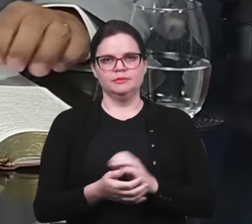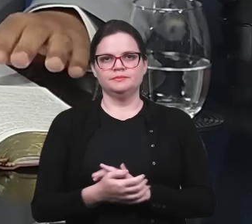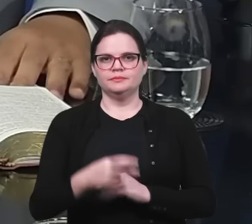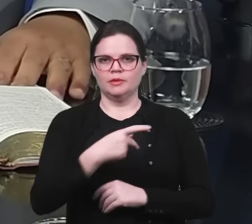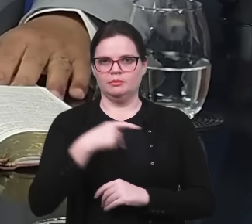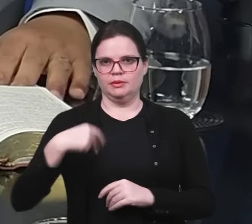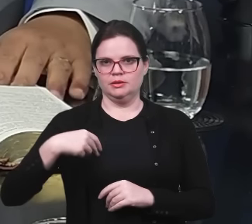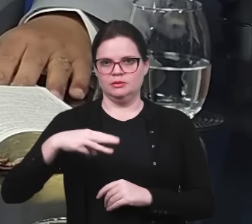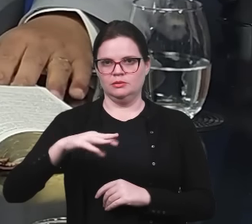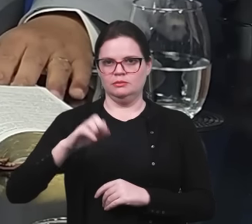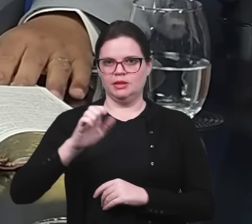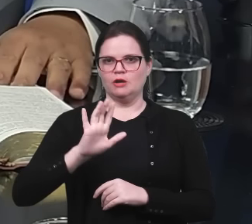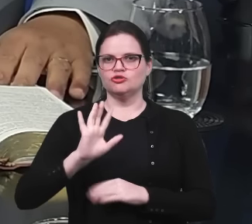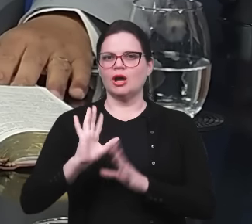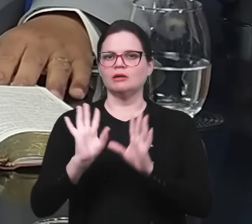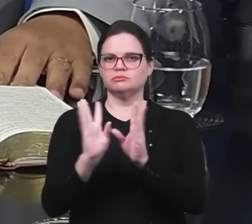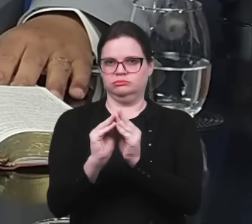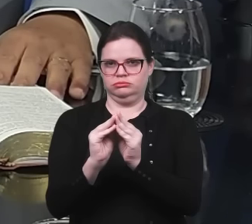fez uma introdução.